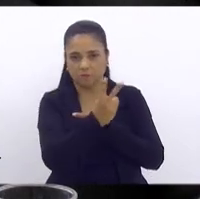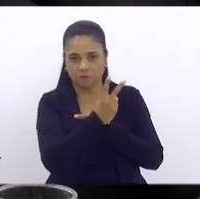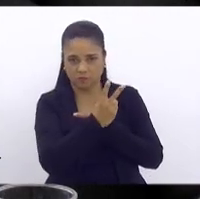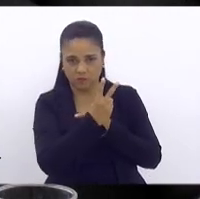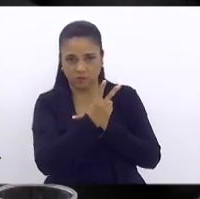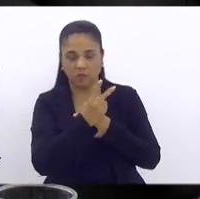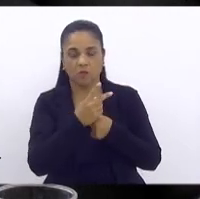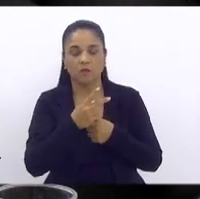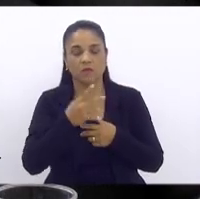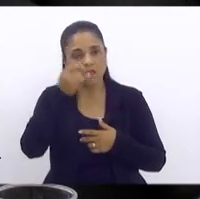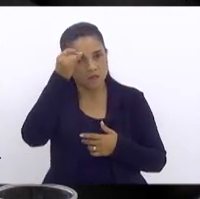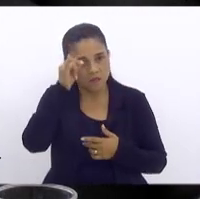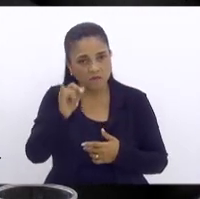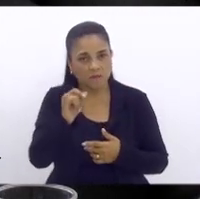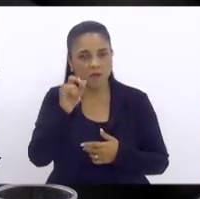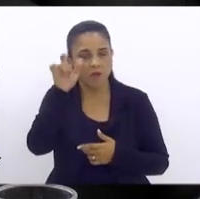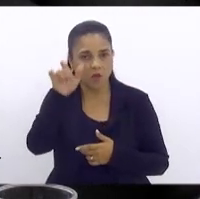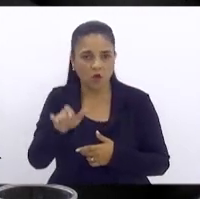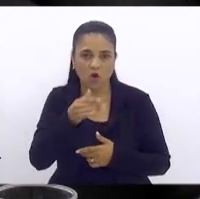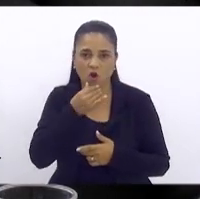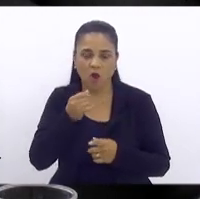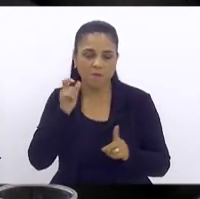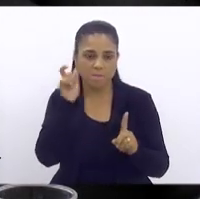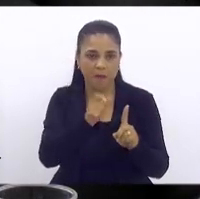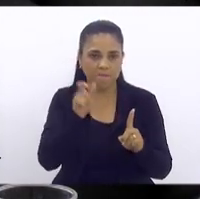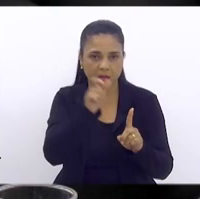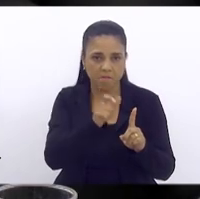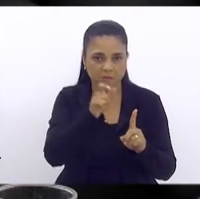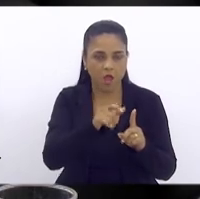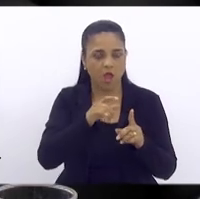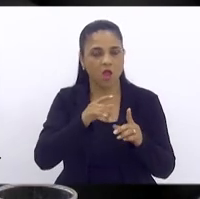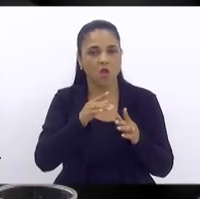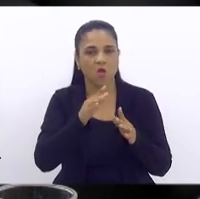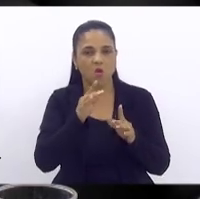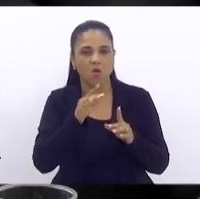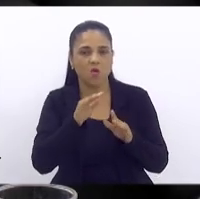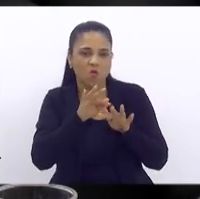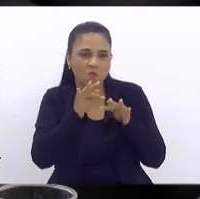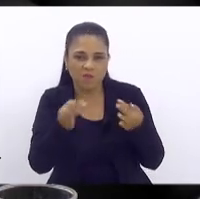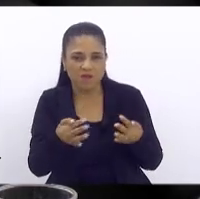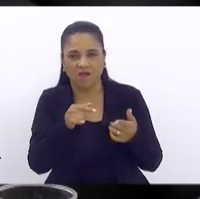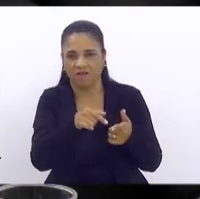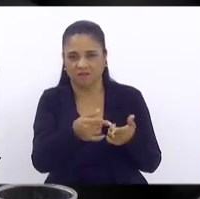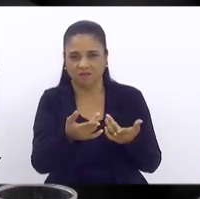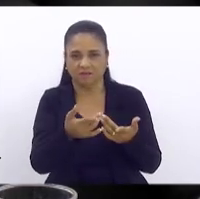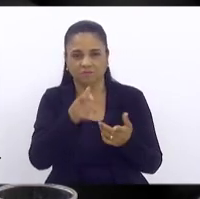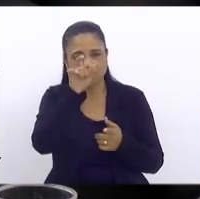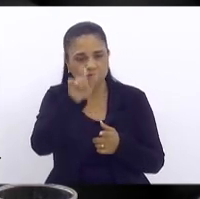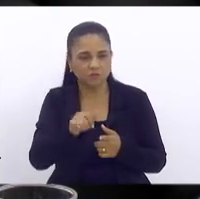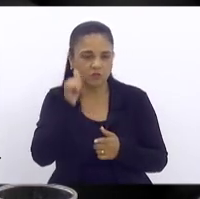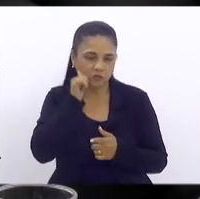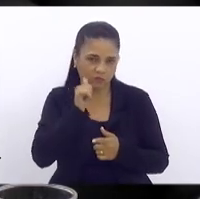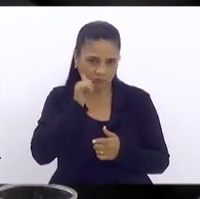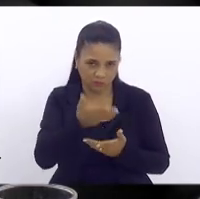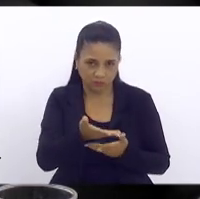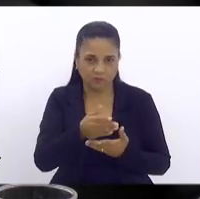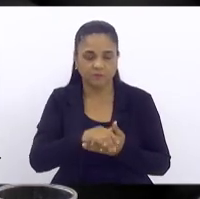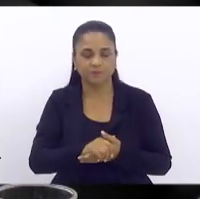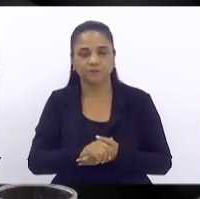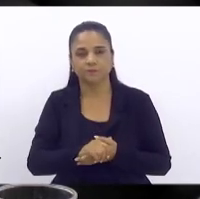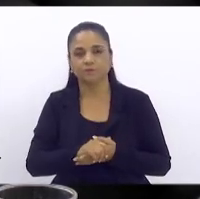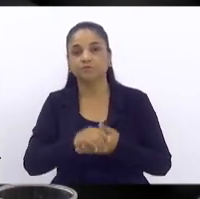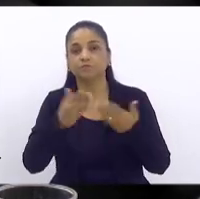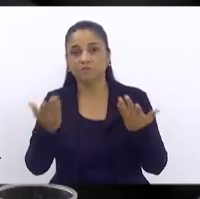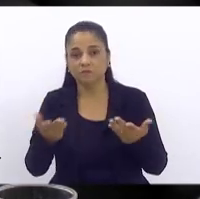agressor continue ali realmente humilhando a vítima, né, criando esse cenário de menosprezo à figura dela e de outras pessoas. Esse caso